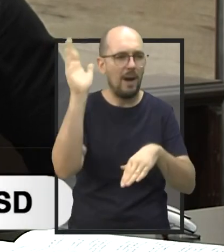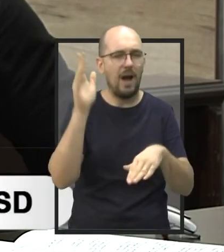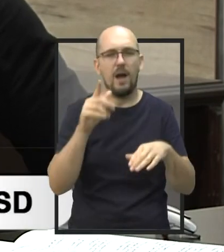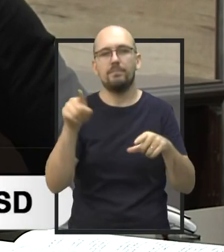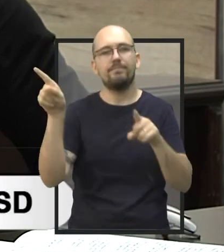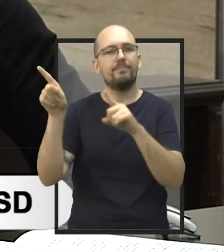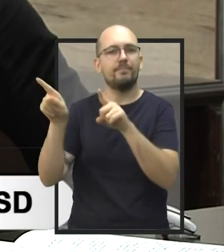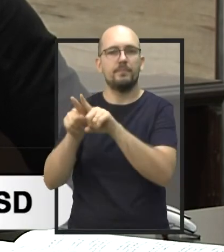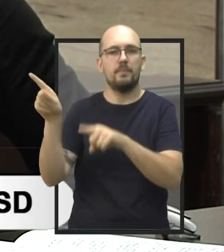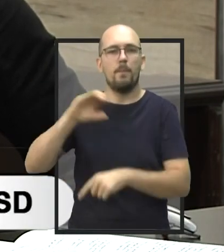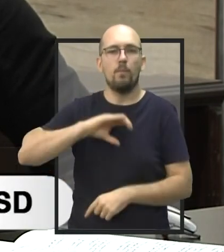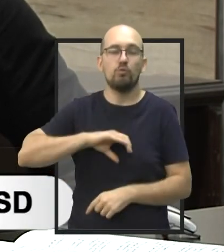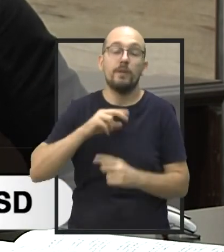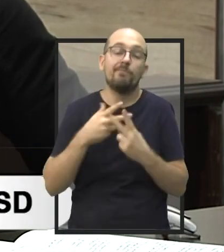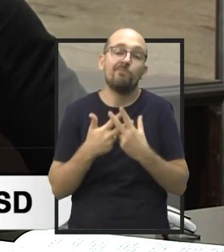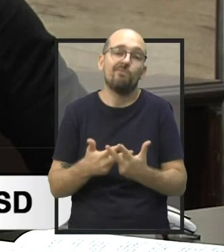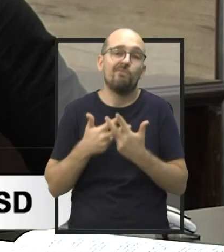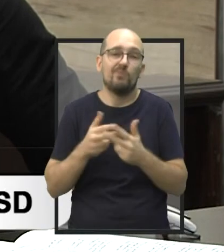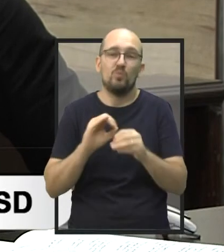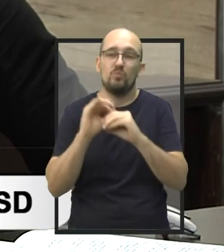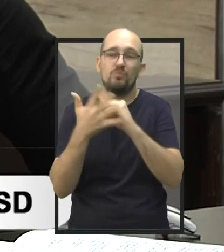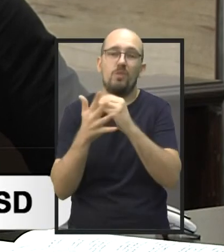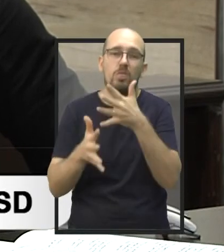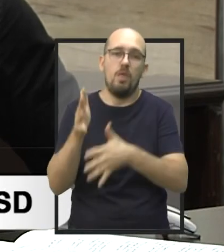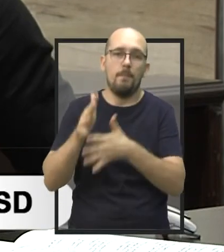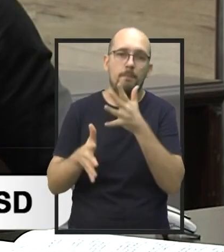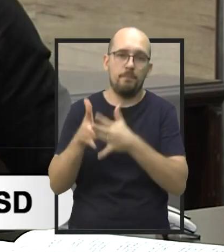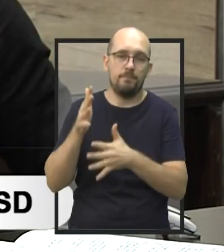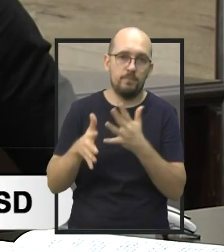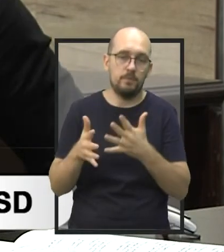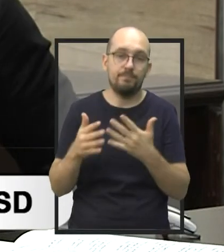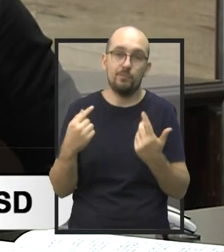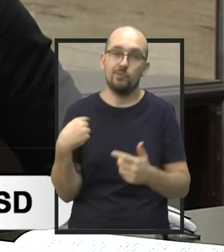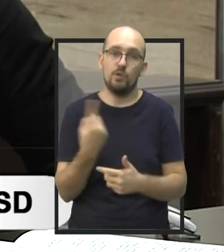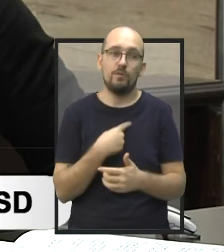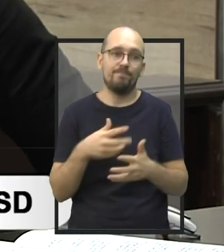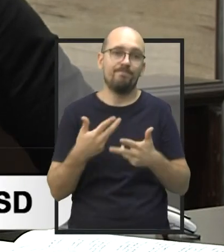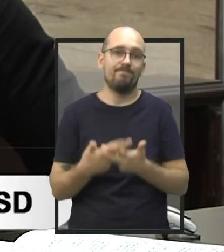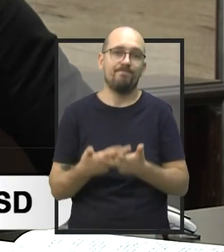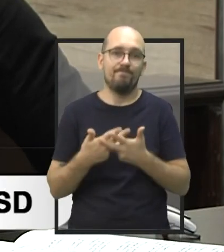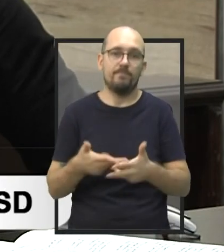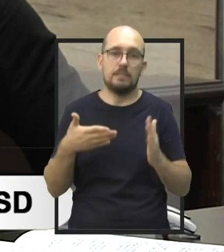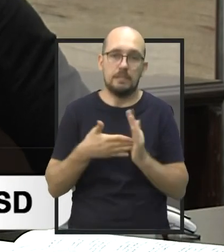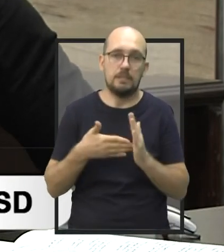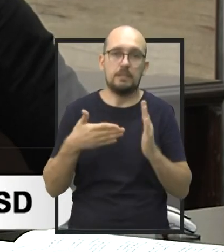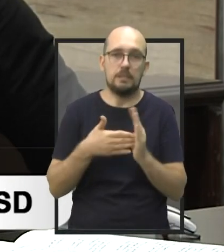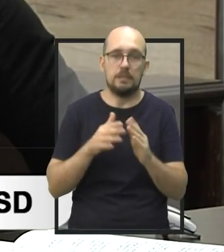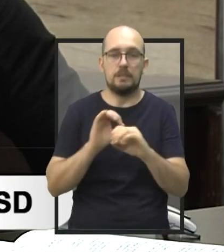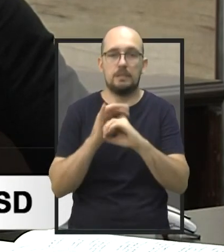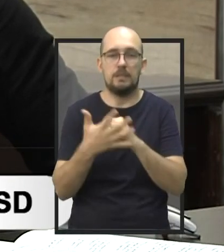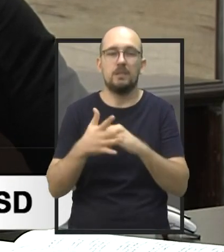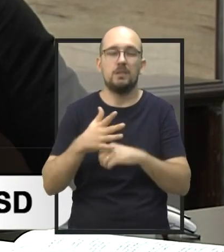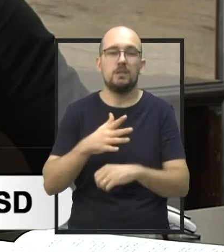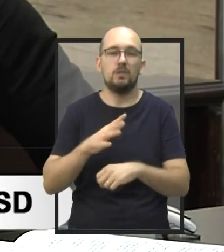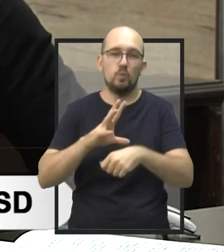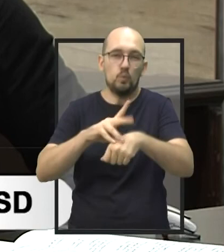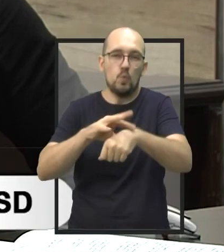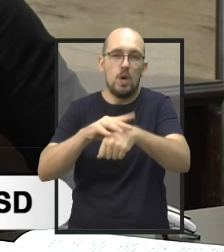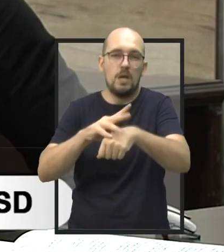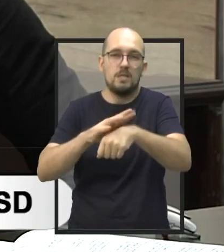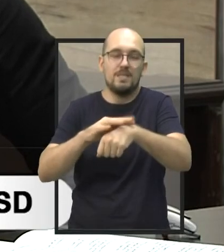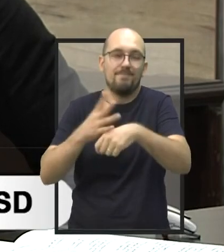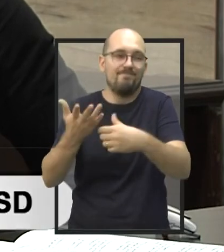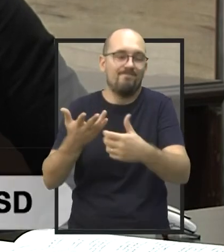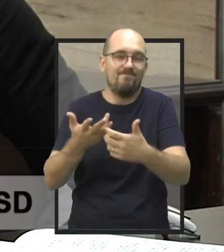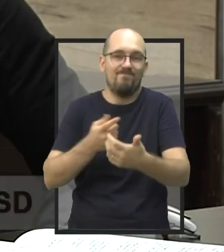no distrito. Eu acho que teria sido de mais importância. Mas como a gente está enfrentando essa dificuldade com essa doença maligna, né?